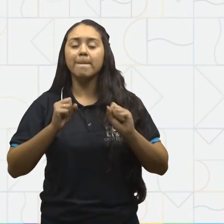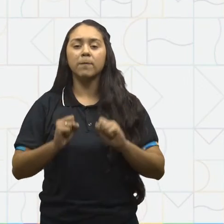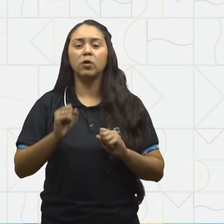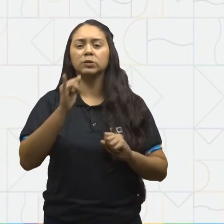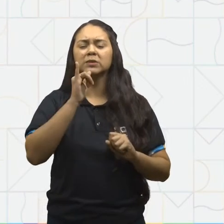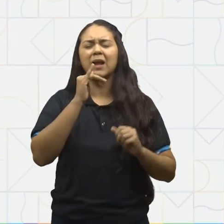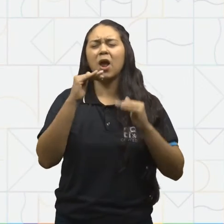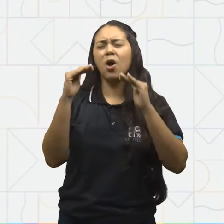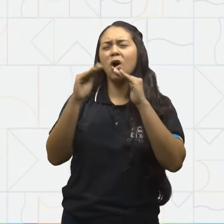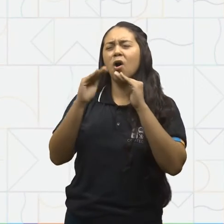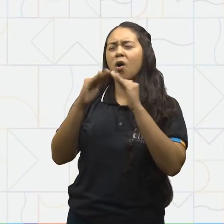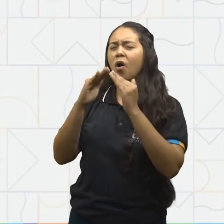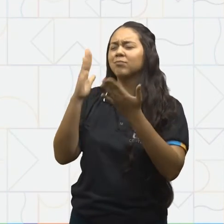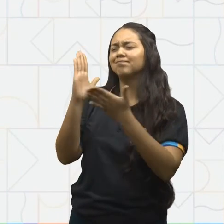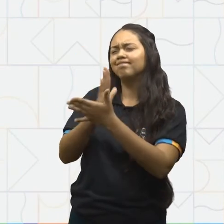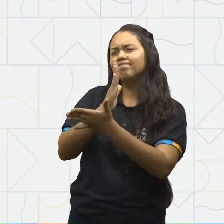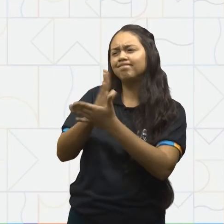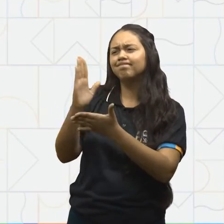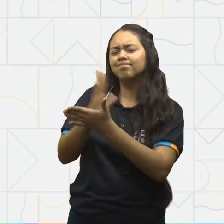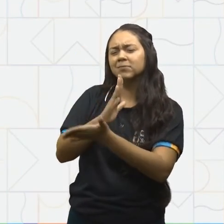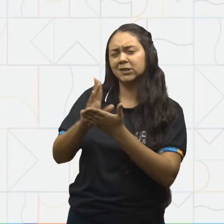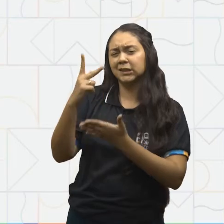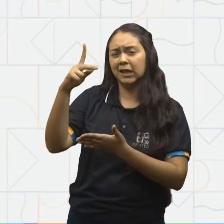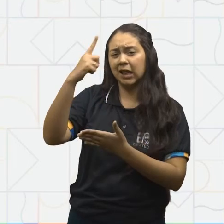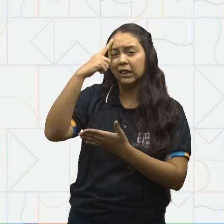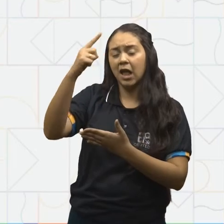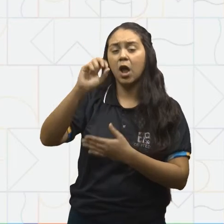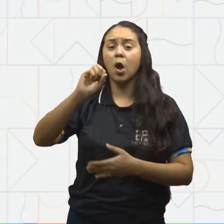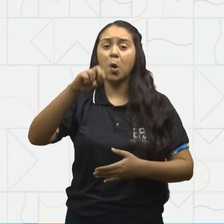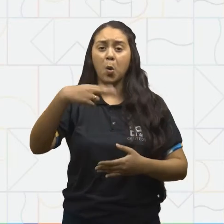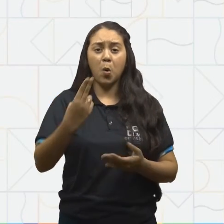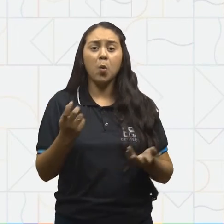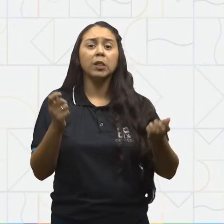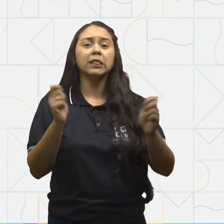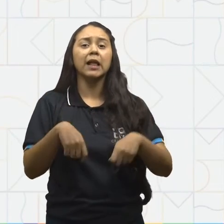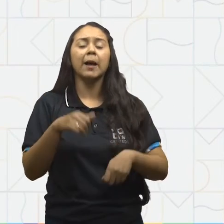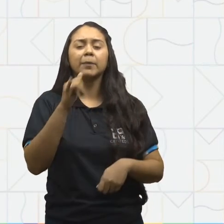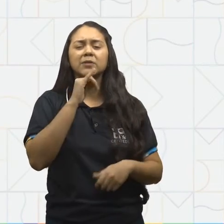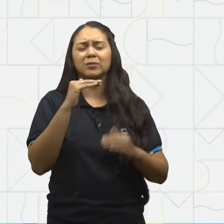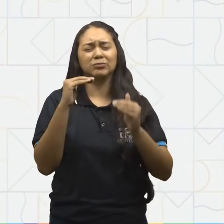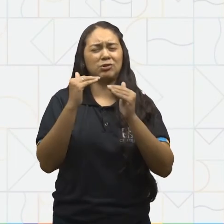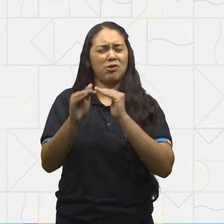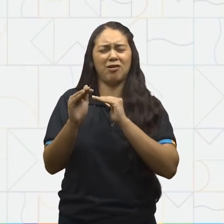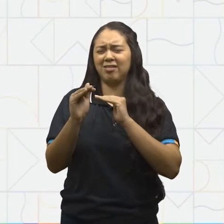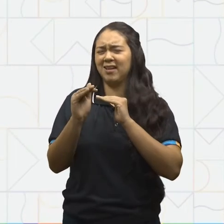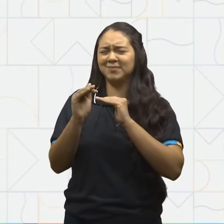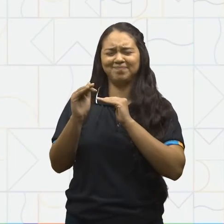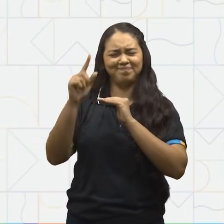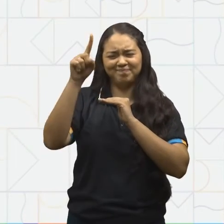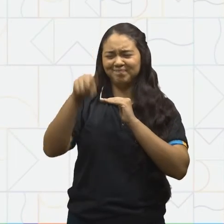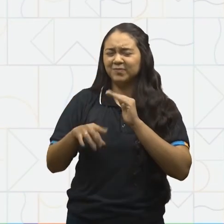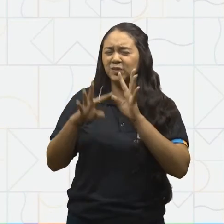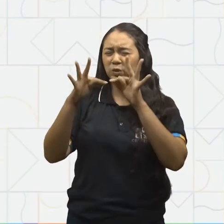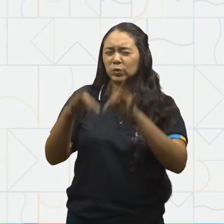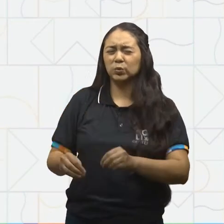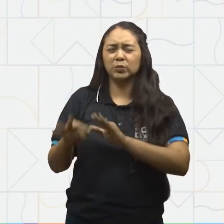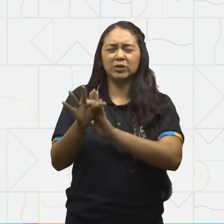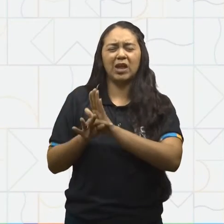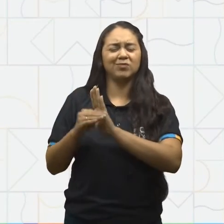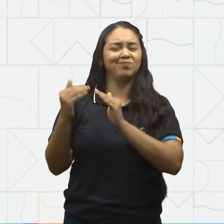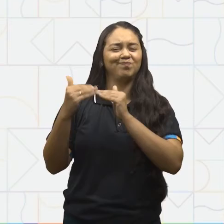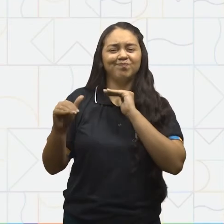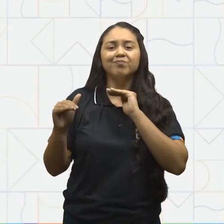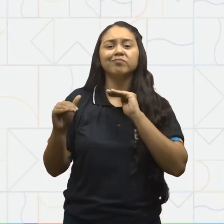também concordar apenas com parte das ideias ou discordar de tudo que foi